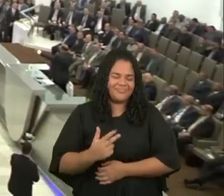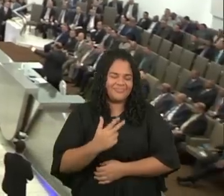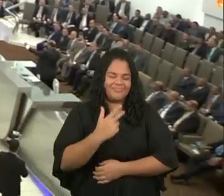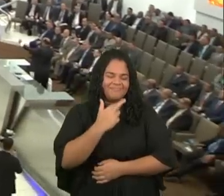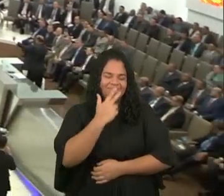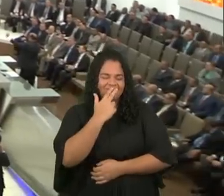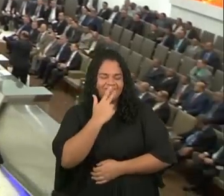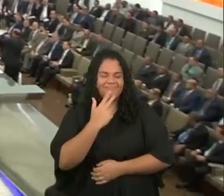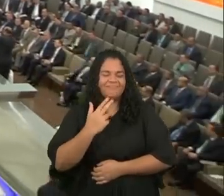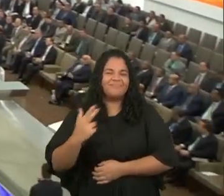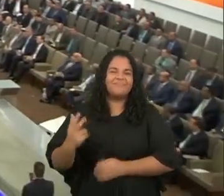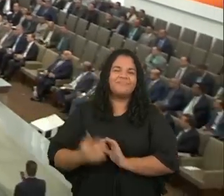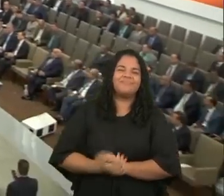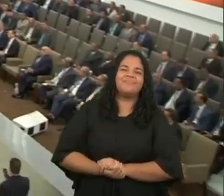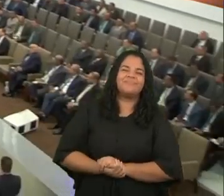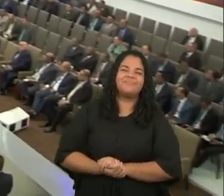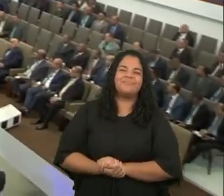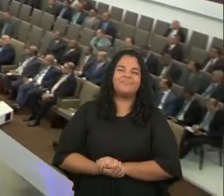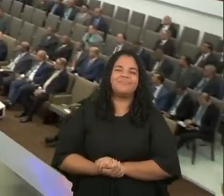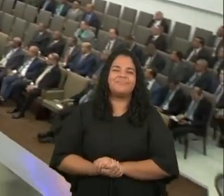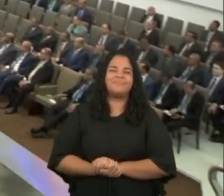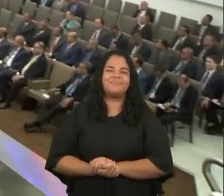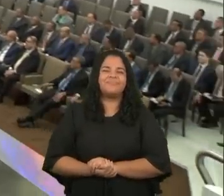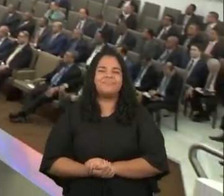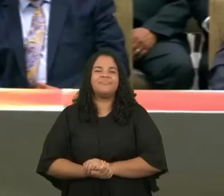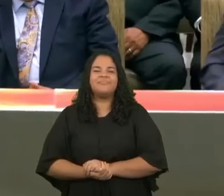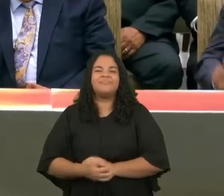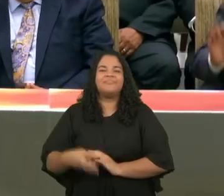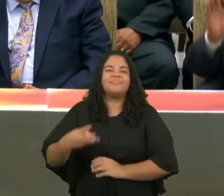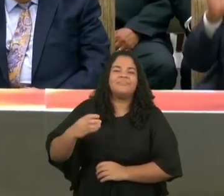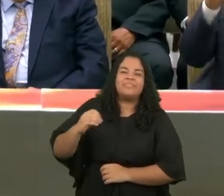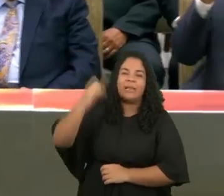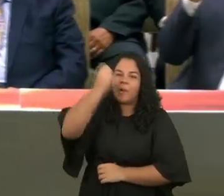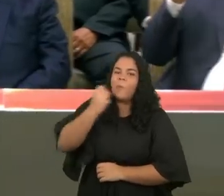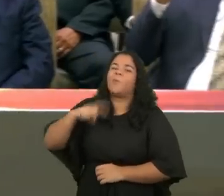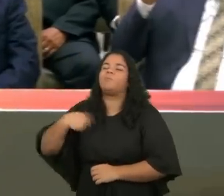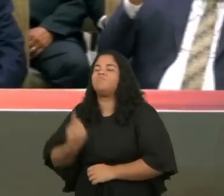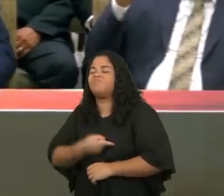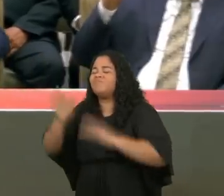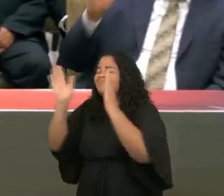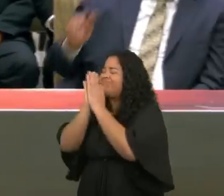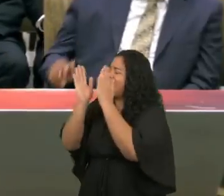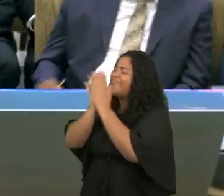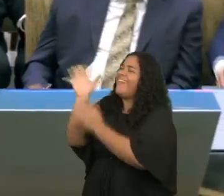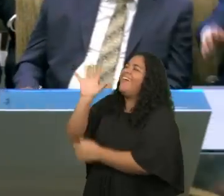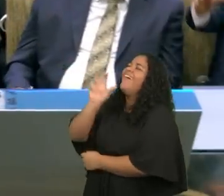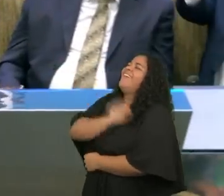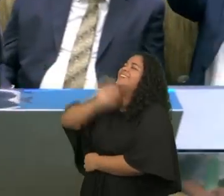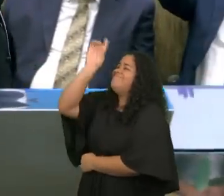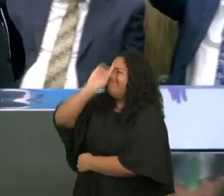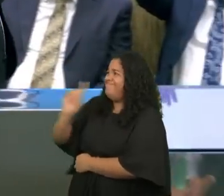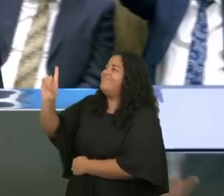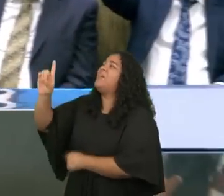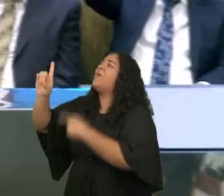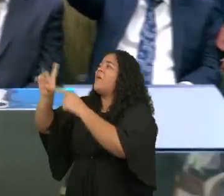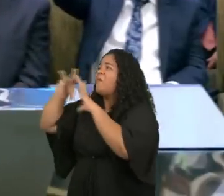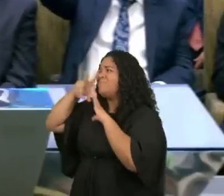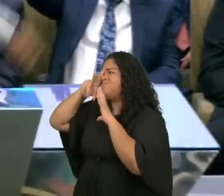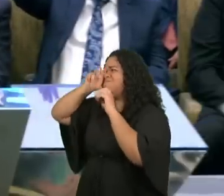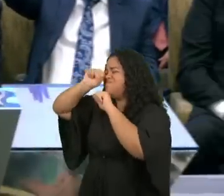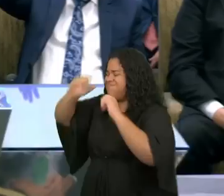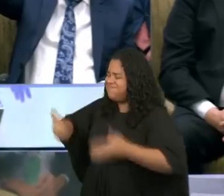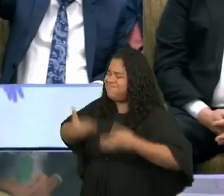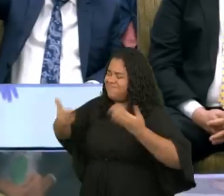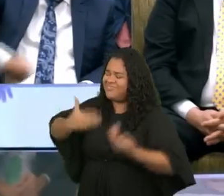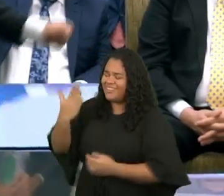Eu quero 30 segundos só de dizer: eu te amo, Senhor, tu és o meu Deus. Eu te amo, Senhor, tu és a minha força, tu és o meu